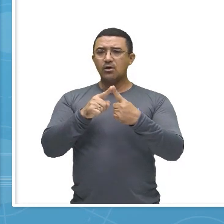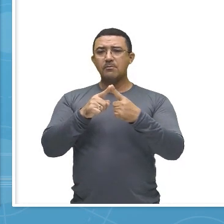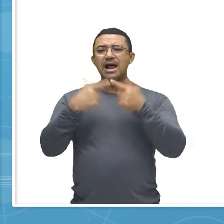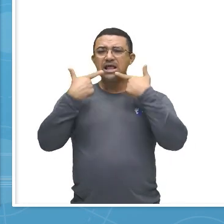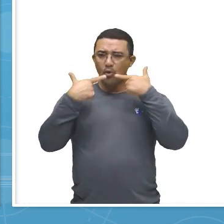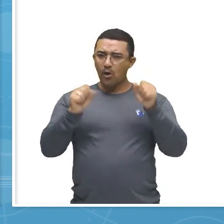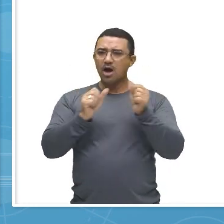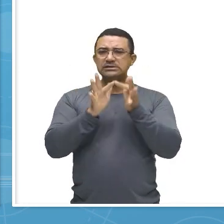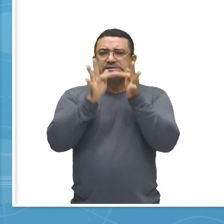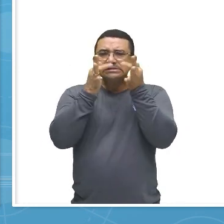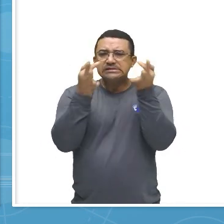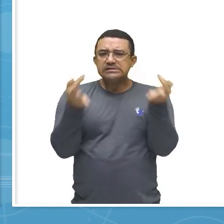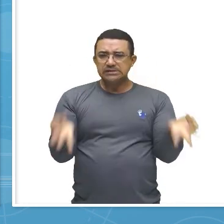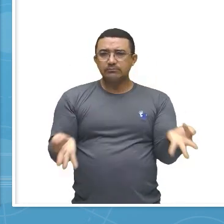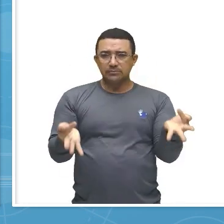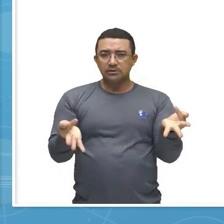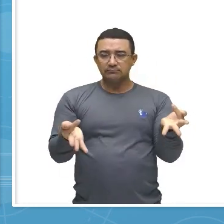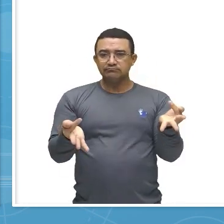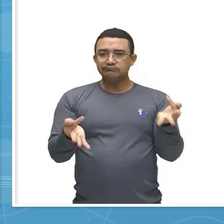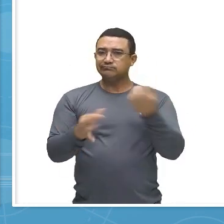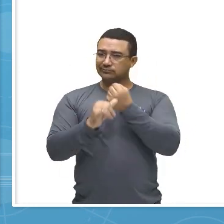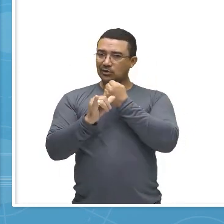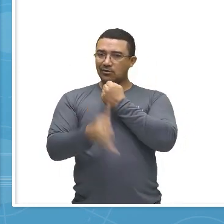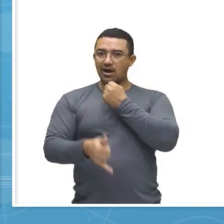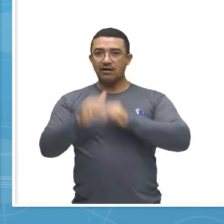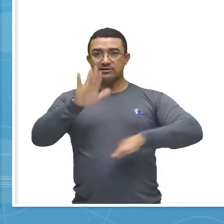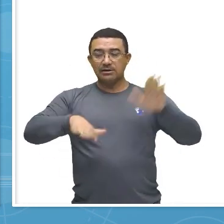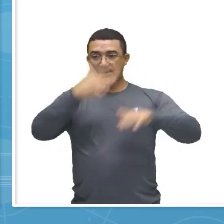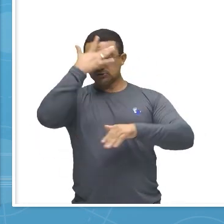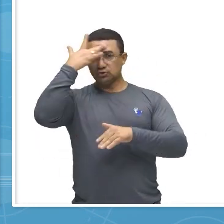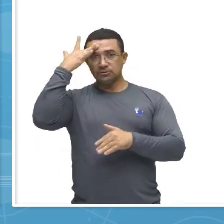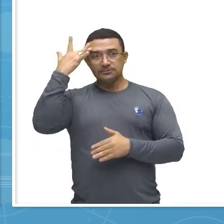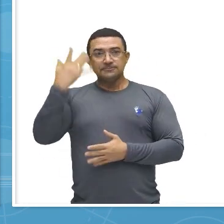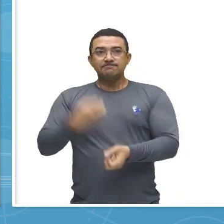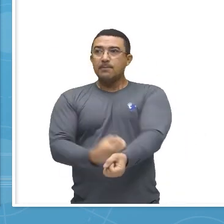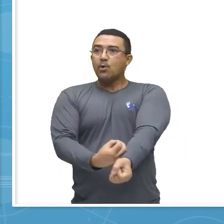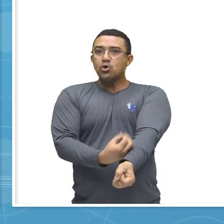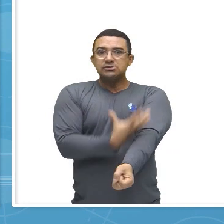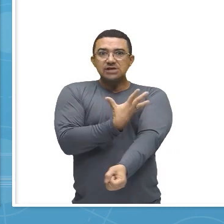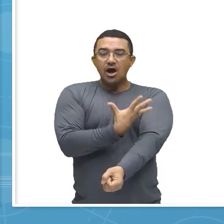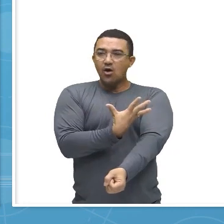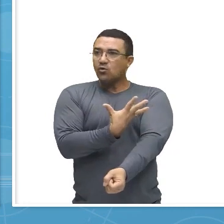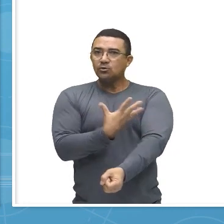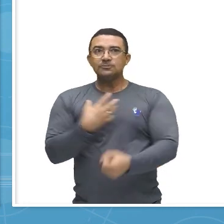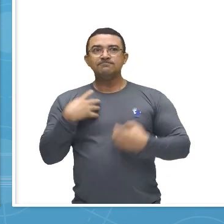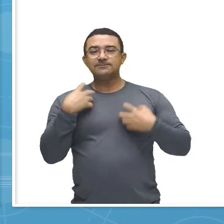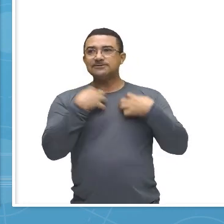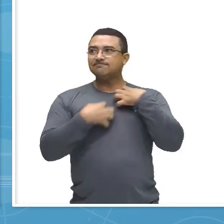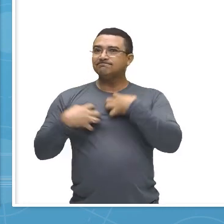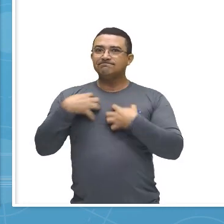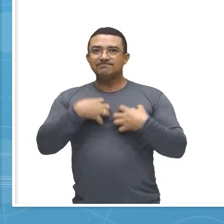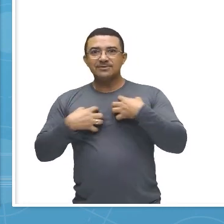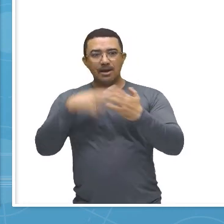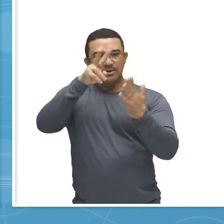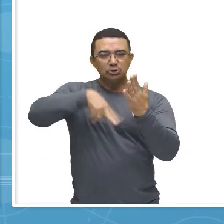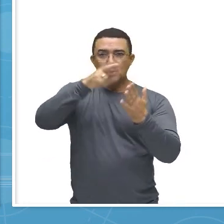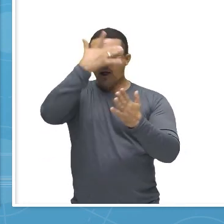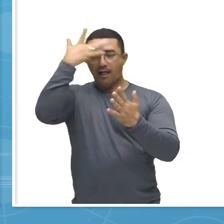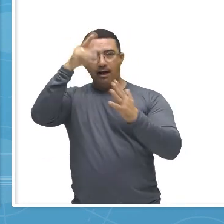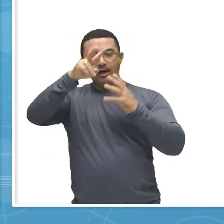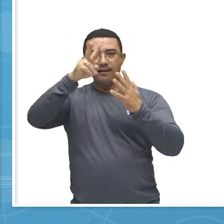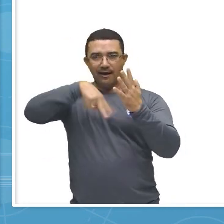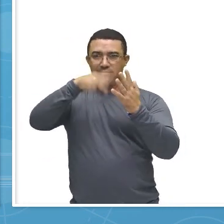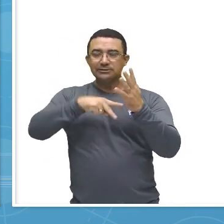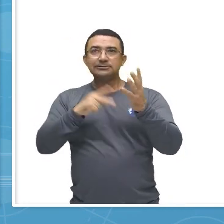curto. O conto, ele causa efeitos de excitação e emotividade do leitor. Muito